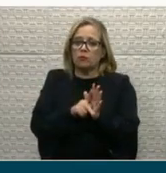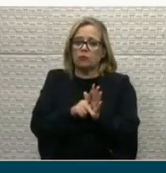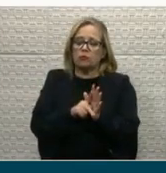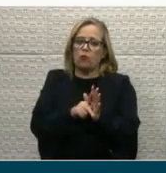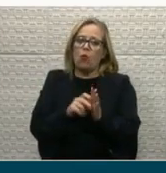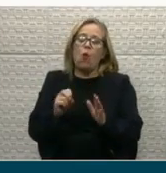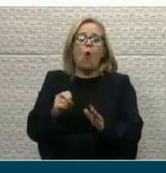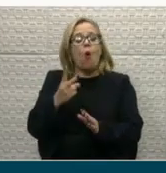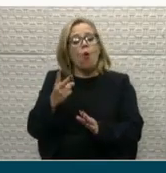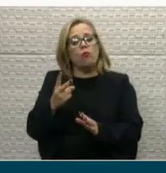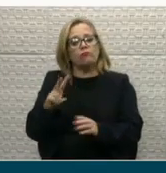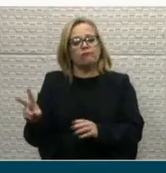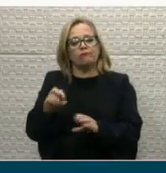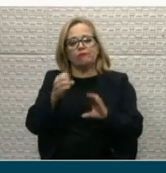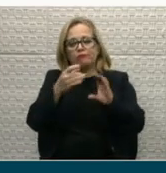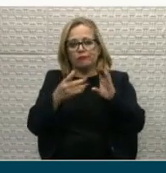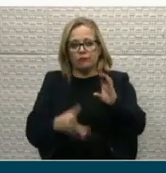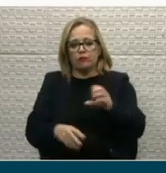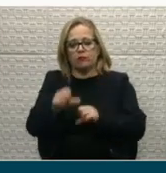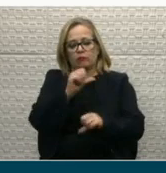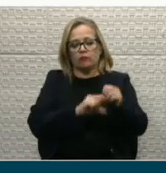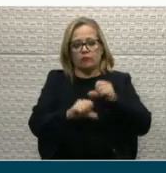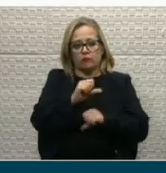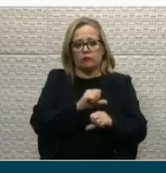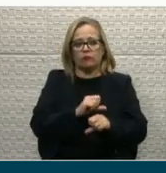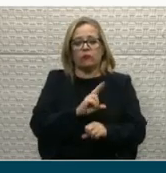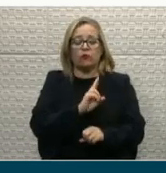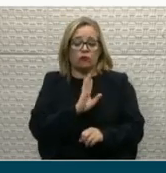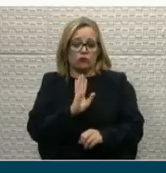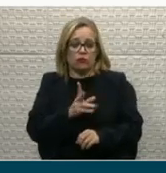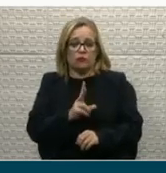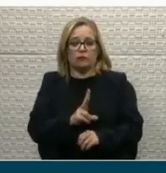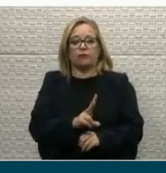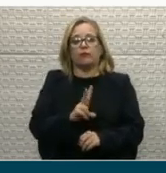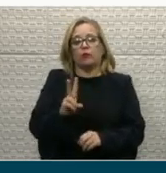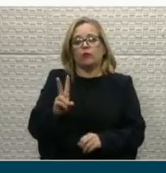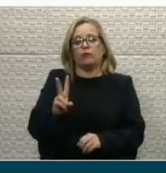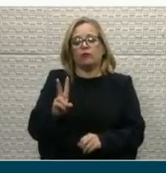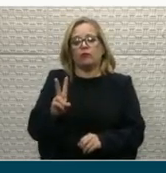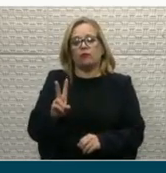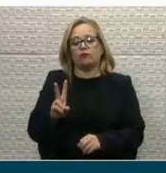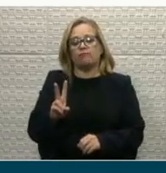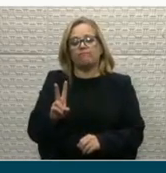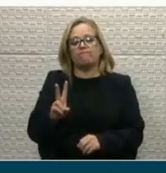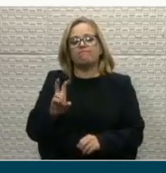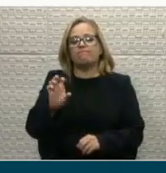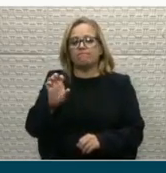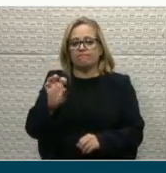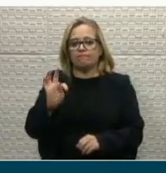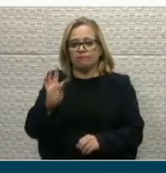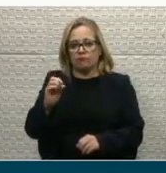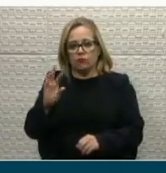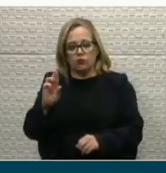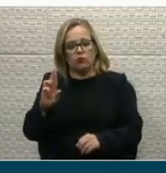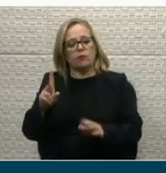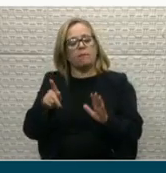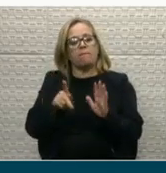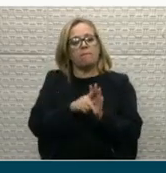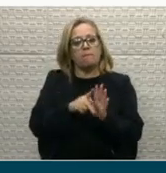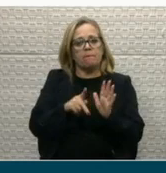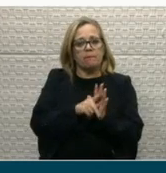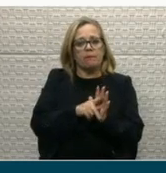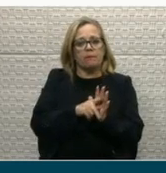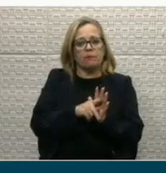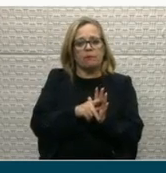de uma transformação. O vetor V é chamado de autovetor, ou vetor próprio, ou